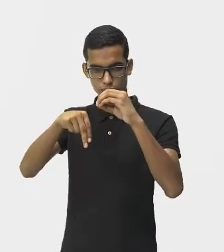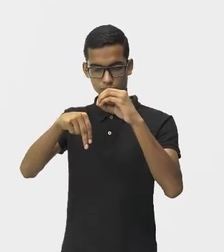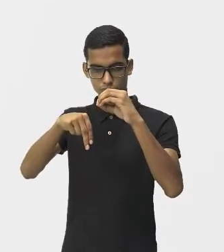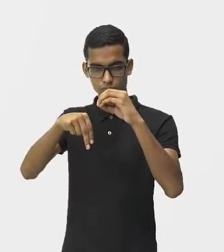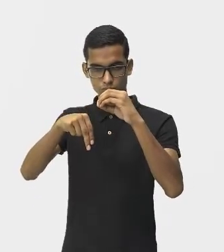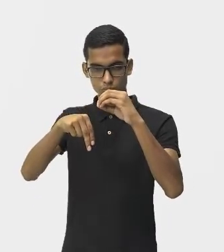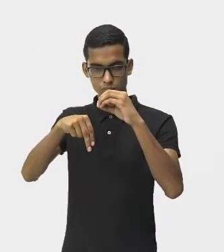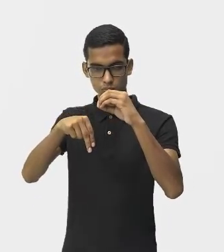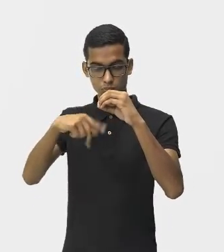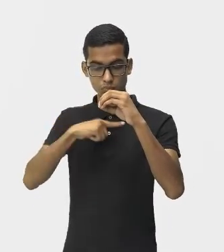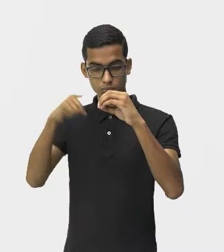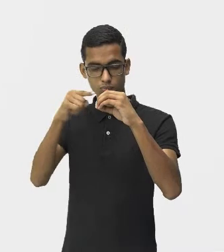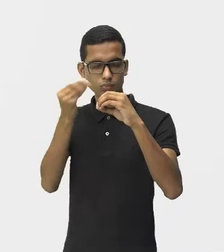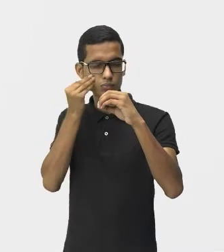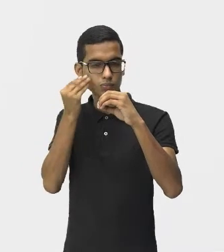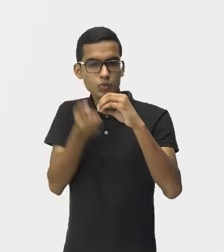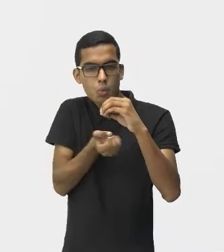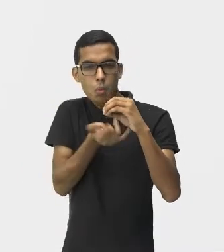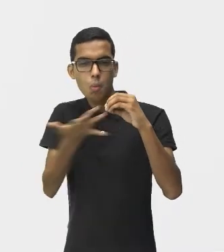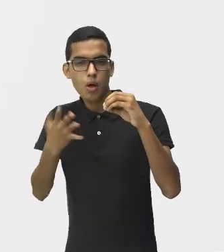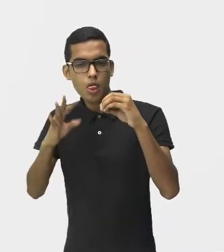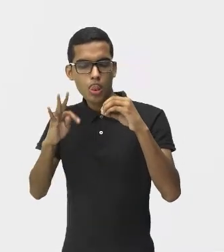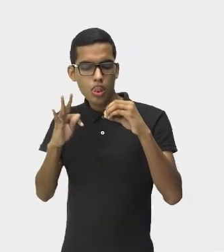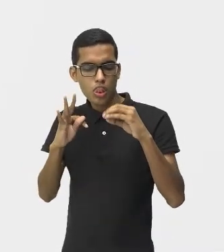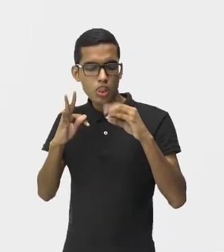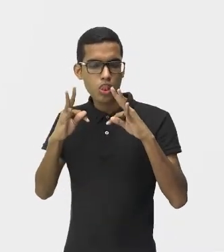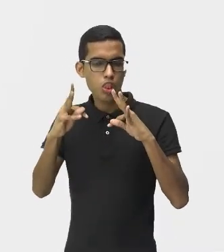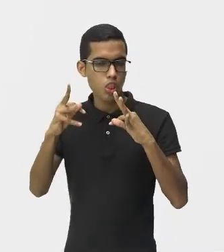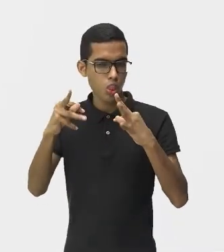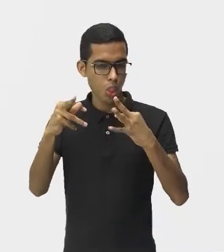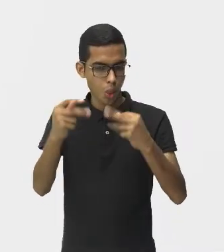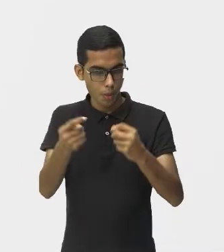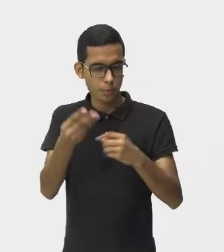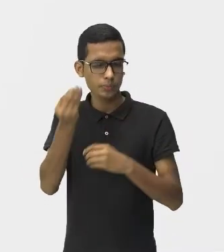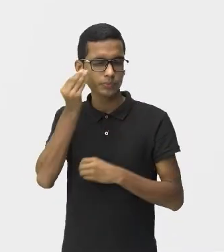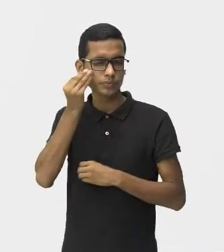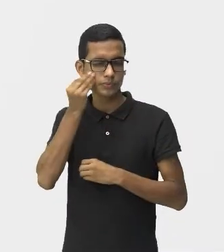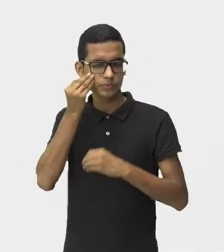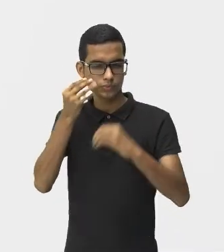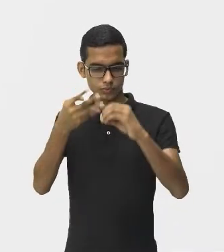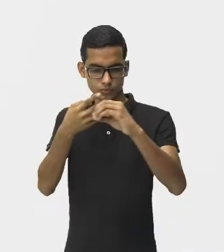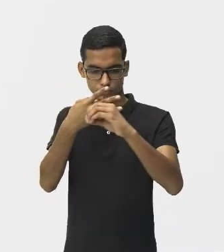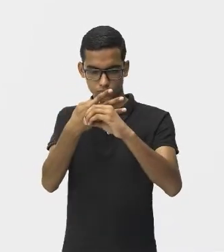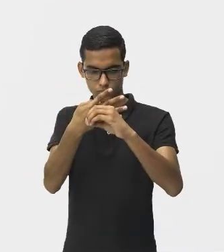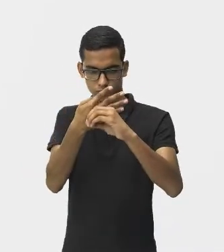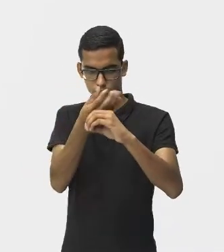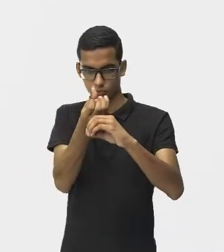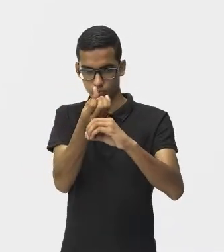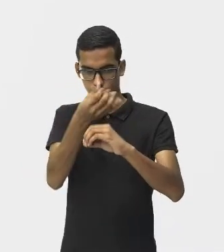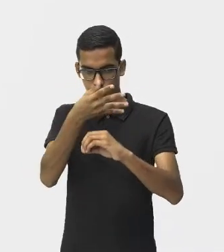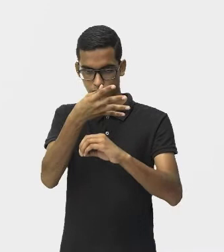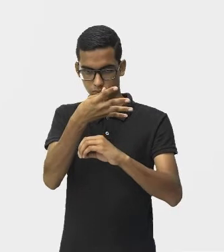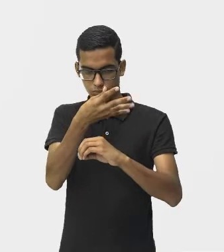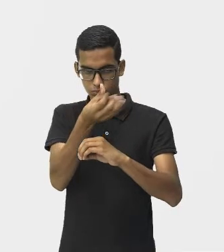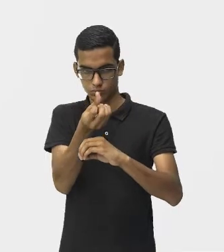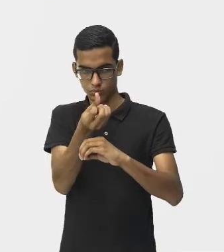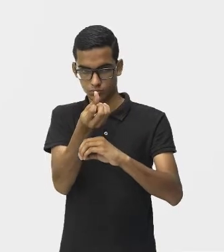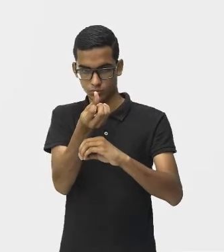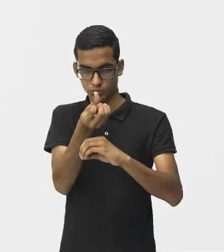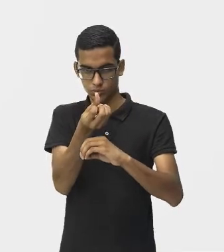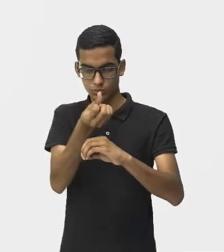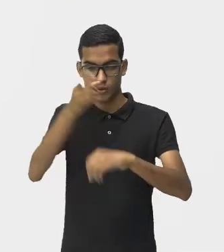ela tem a quantidade total, né? Vamos imaginar que ela tem aqui, ó, 46. No momento